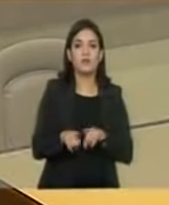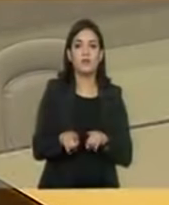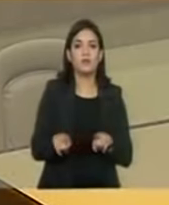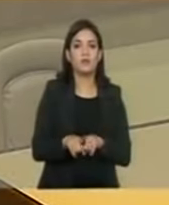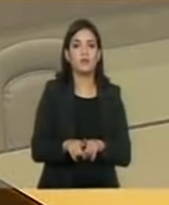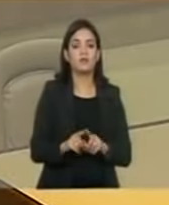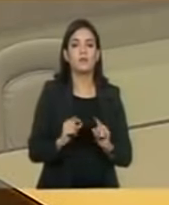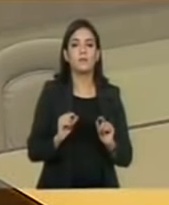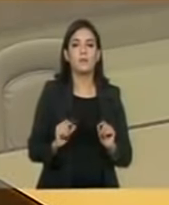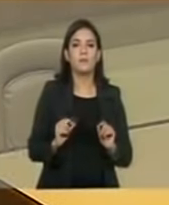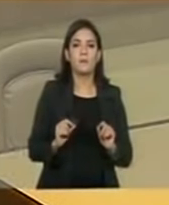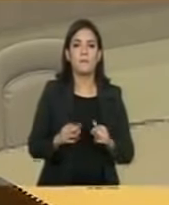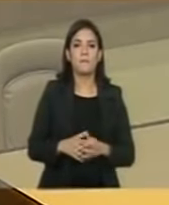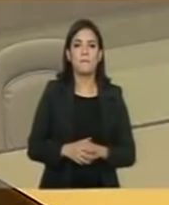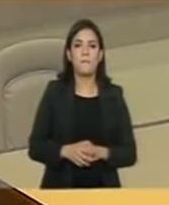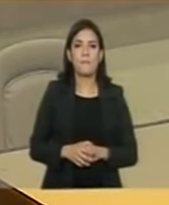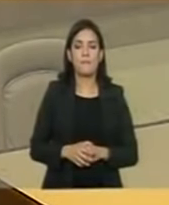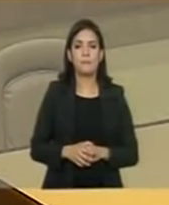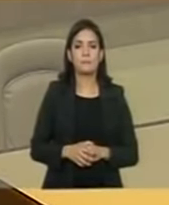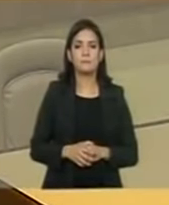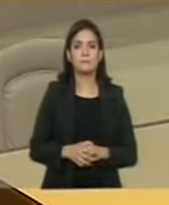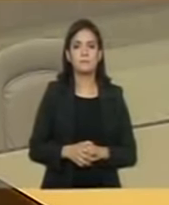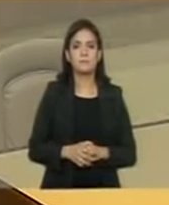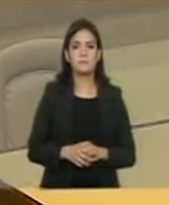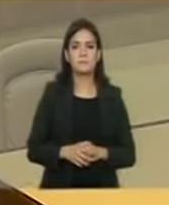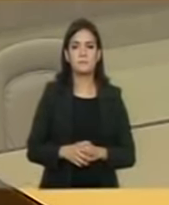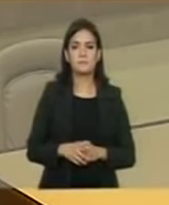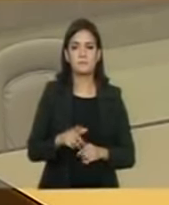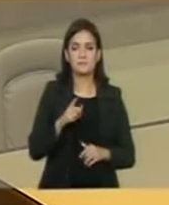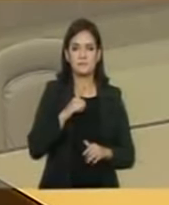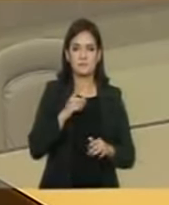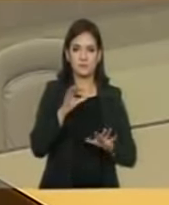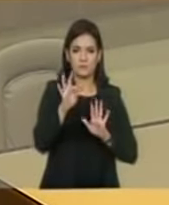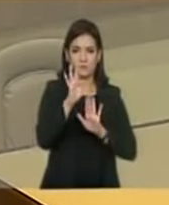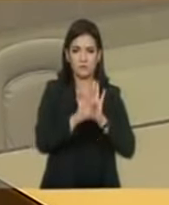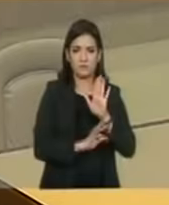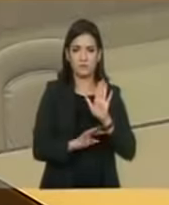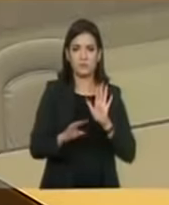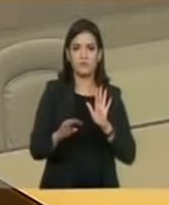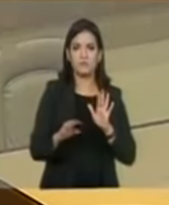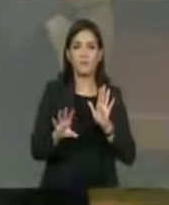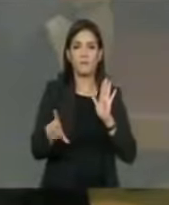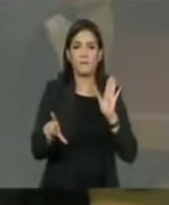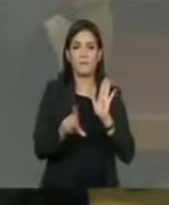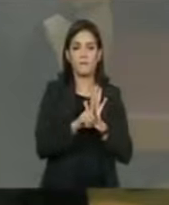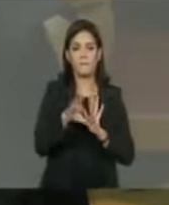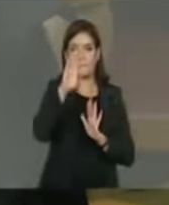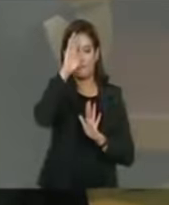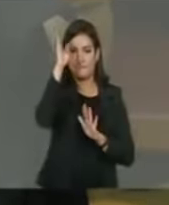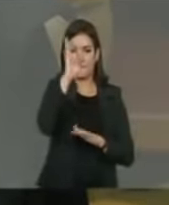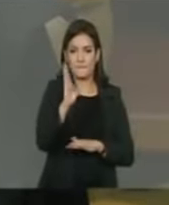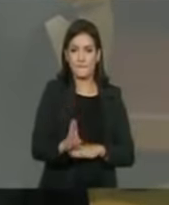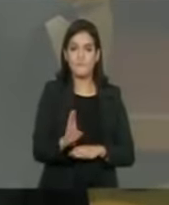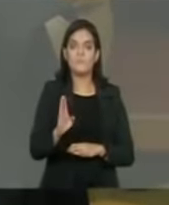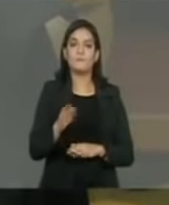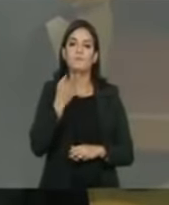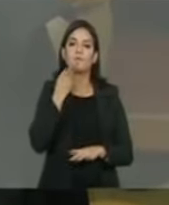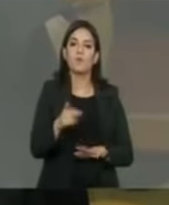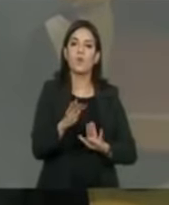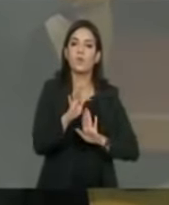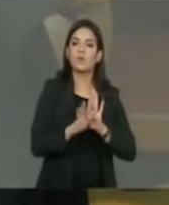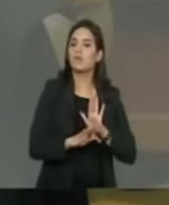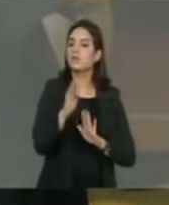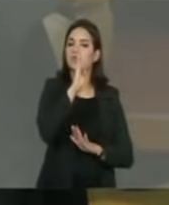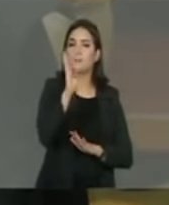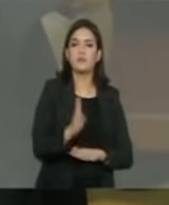pelo que o texto da lei fundamental do brasil diz na verdade o texto brasileiro não significa